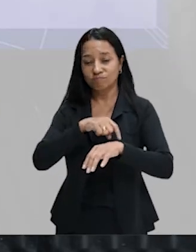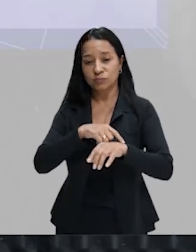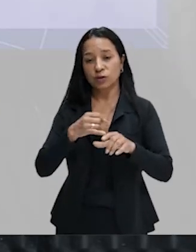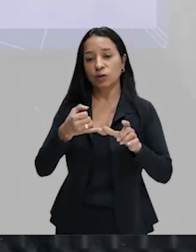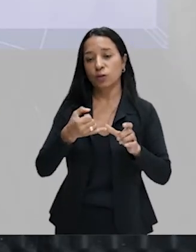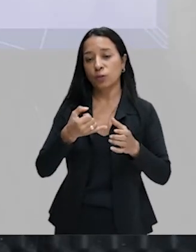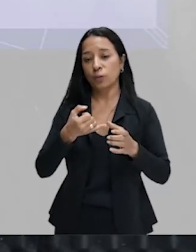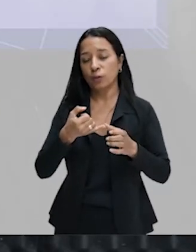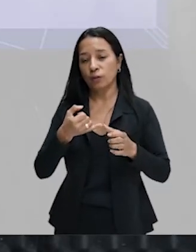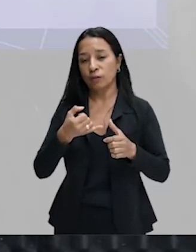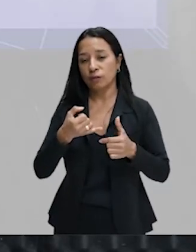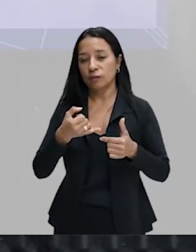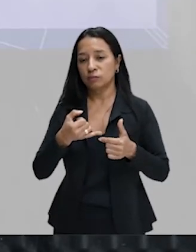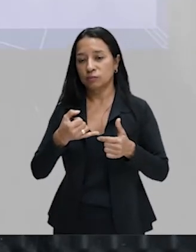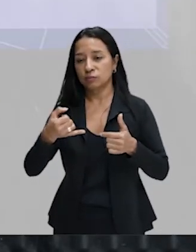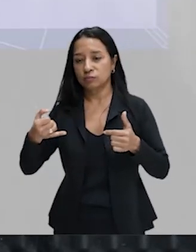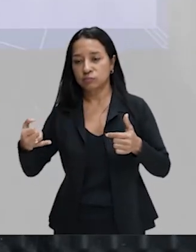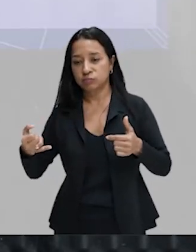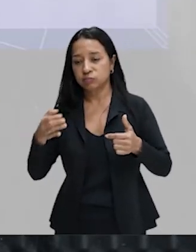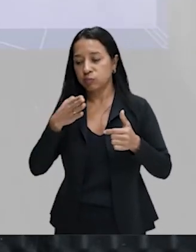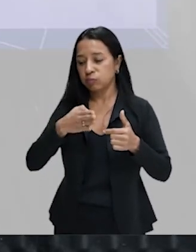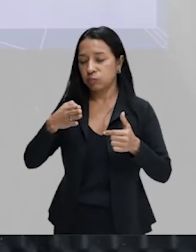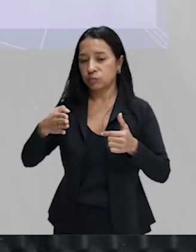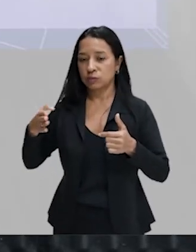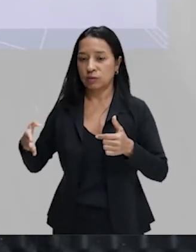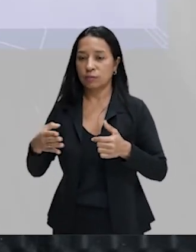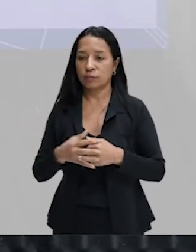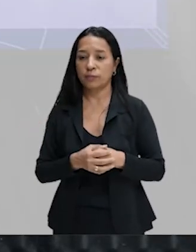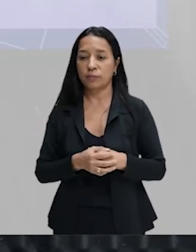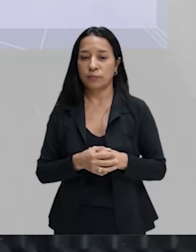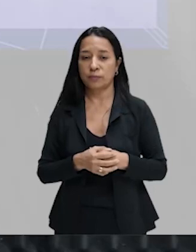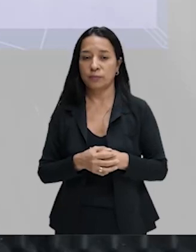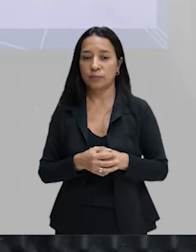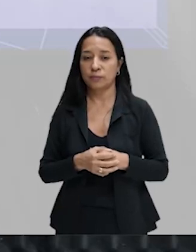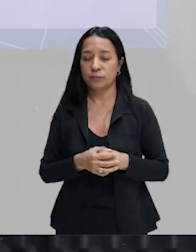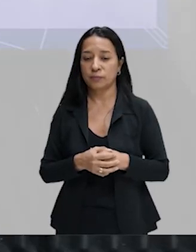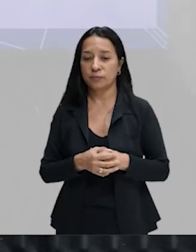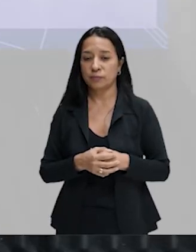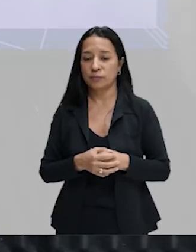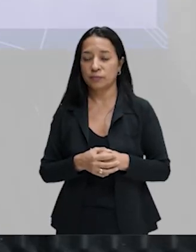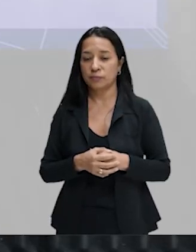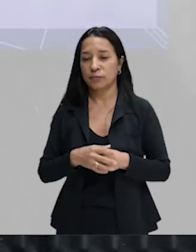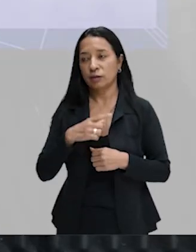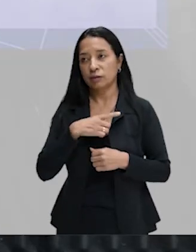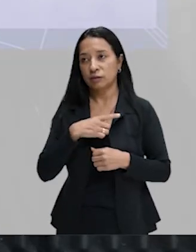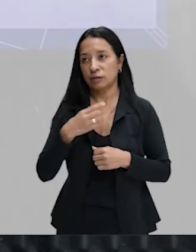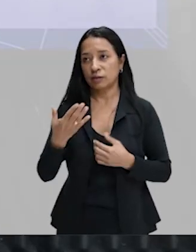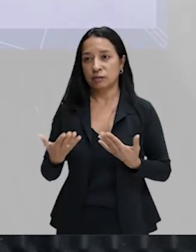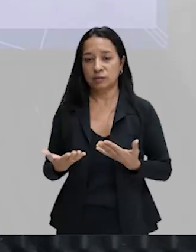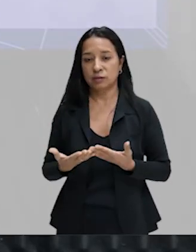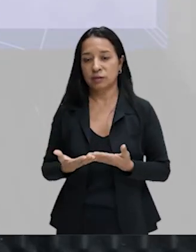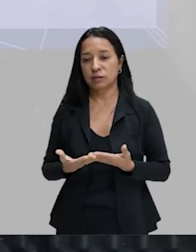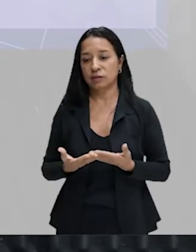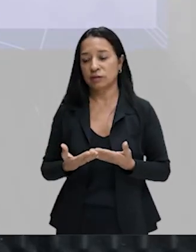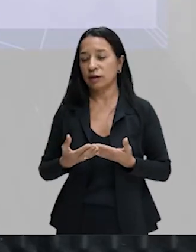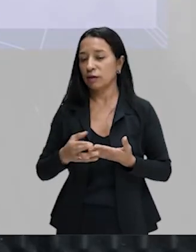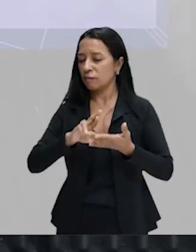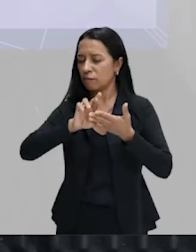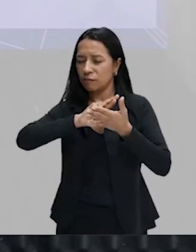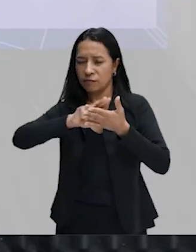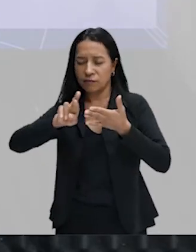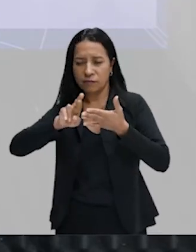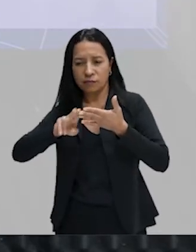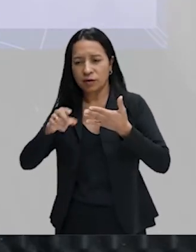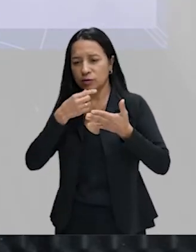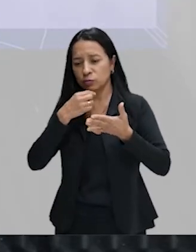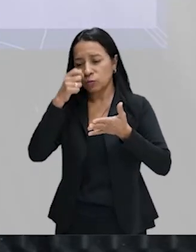literário, muitas vezes a partir de aparentes simplicidades. Então, eu já tenho aqui uma gama de autores que você pode pesquisar